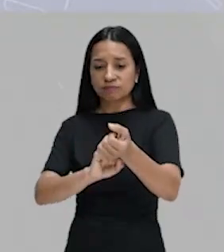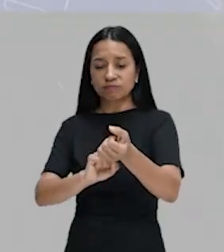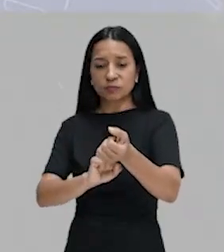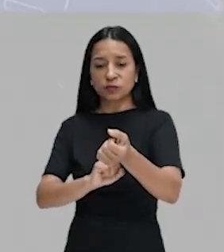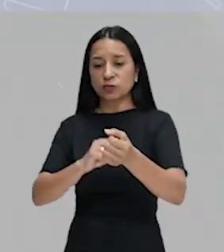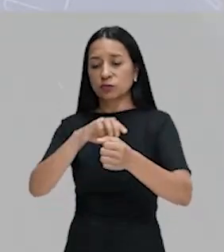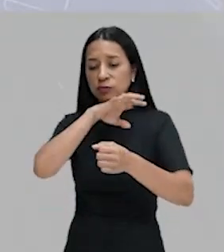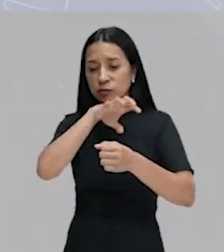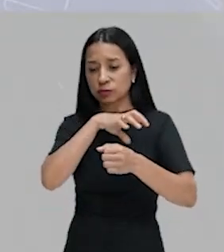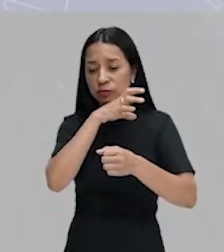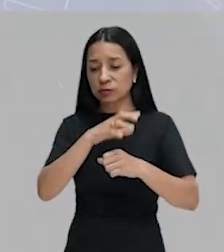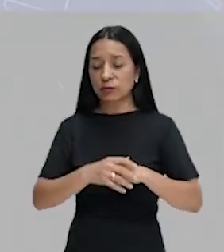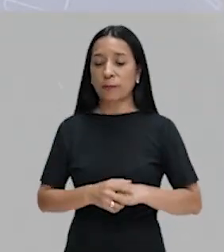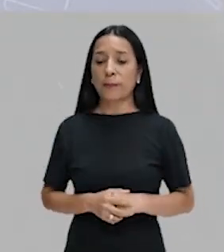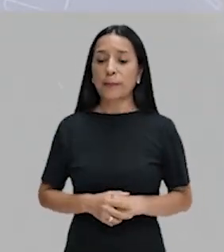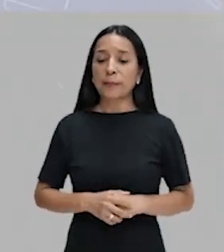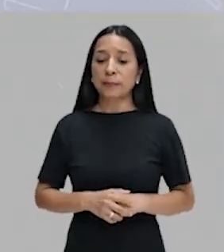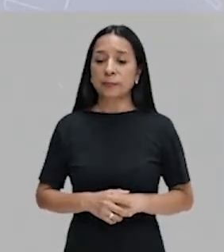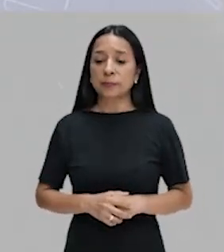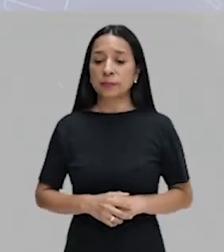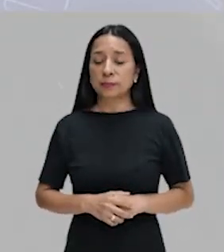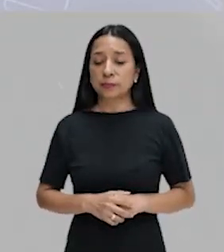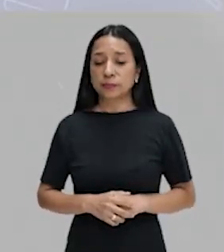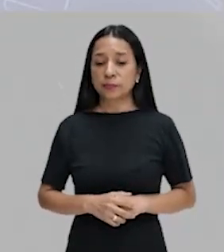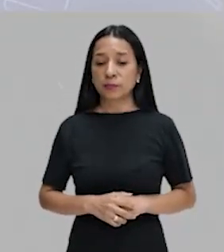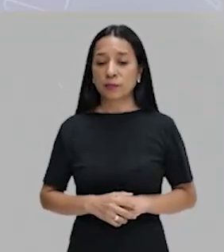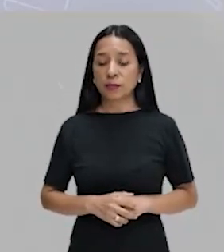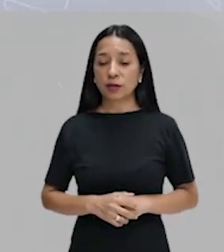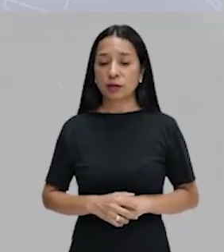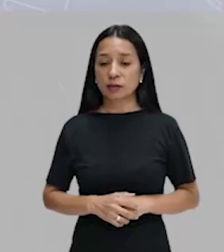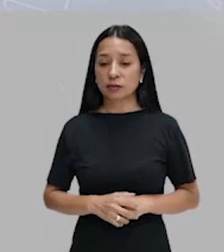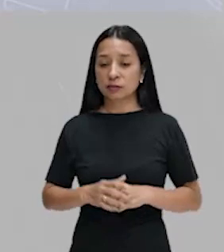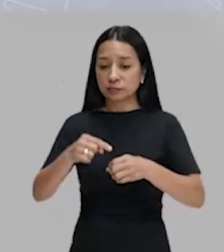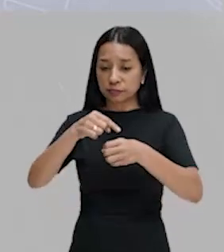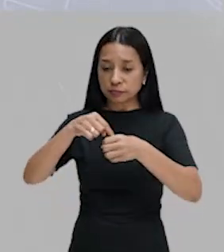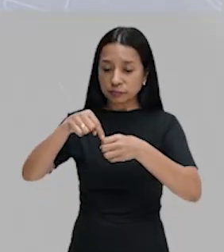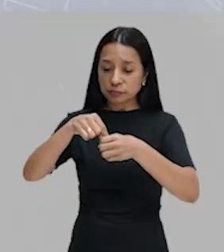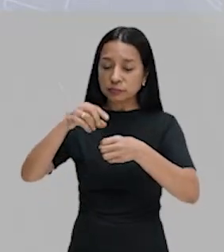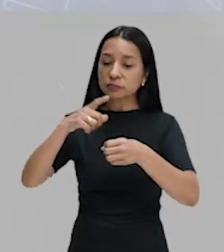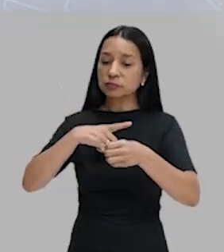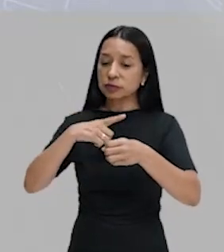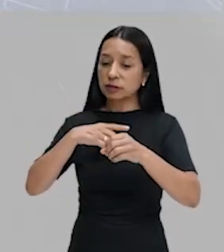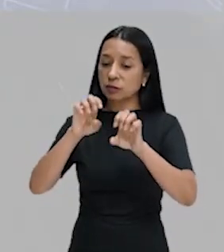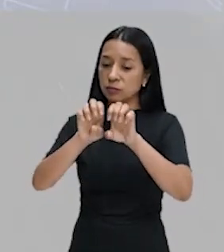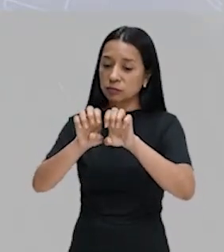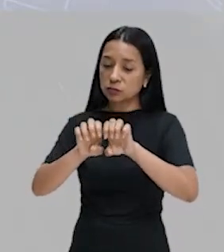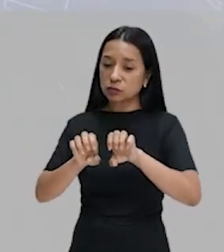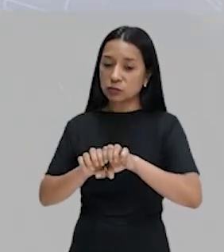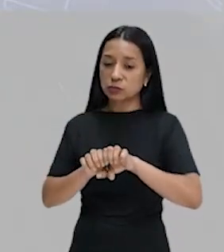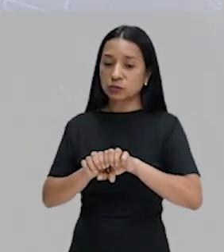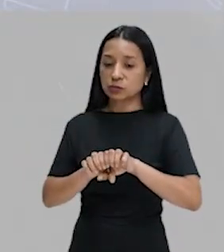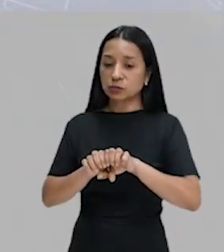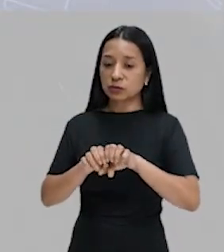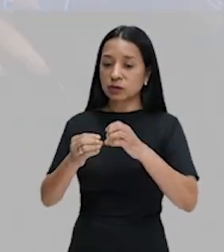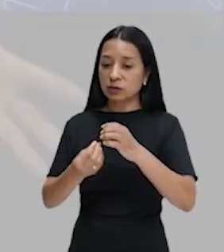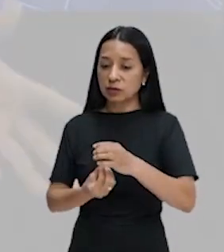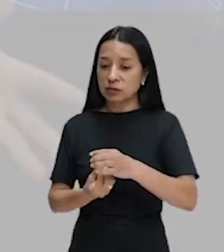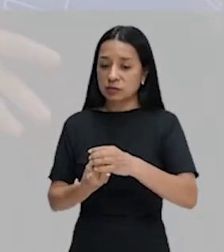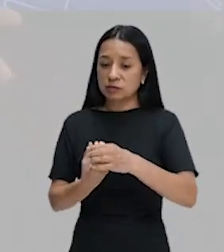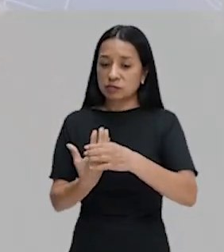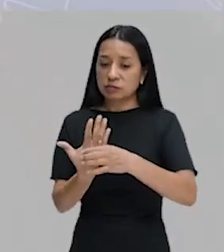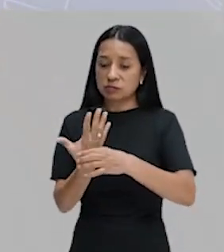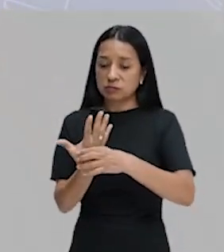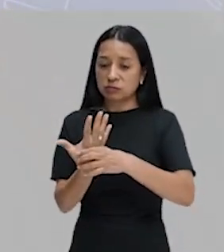chamado de quinidócito, esse quinidoblasto tem no interior dele uma estrutura que vai sair do interior